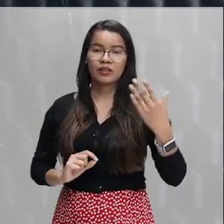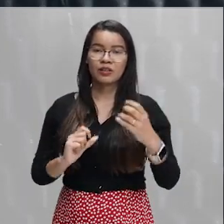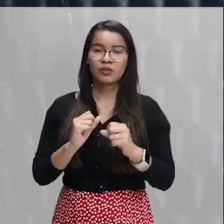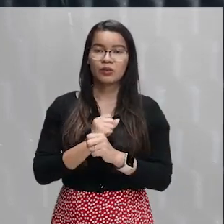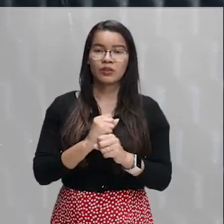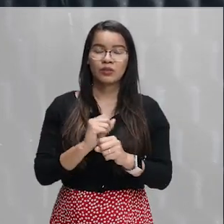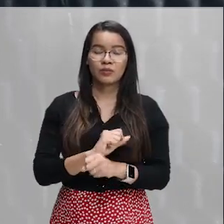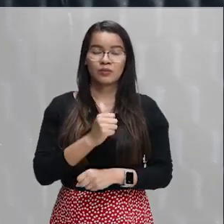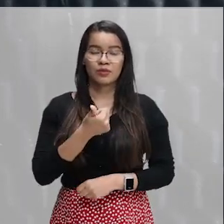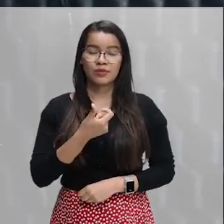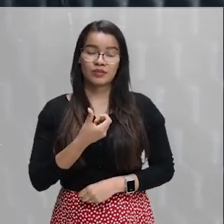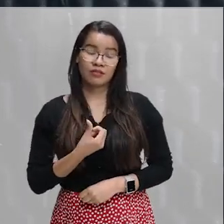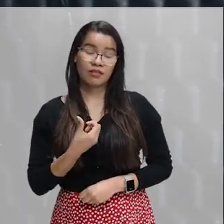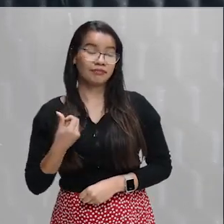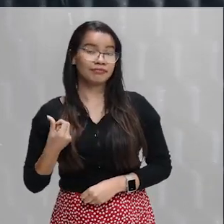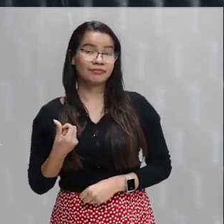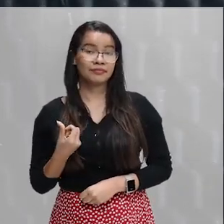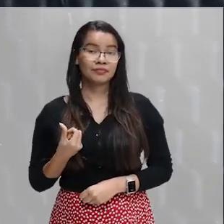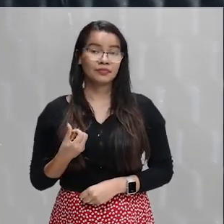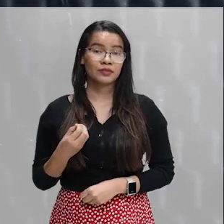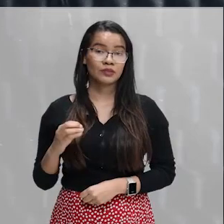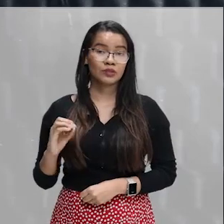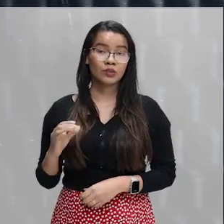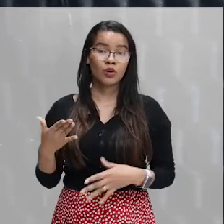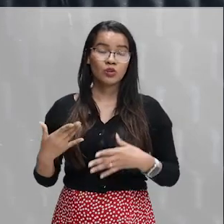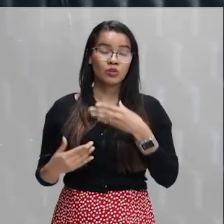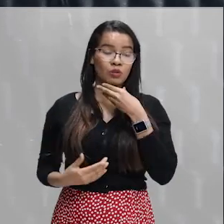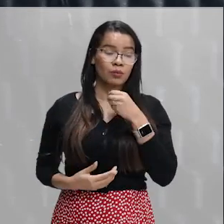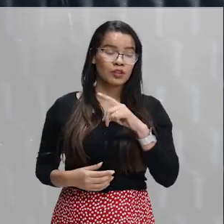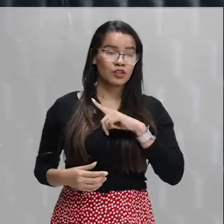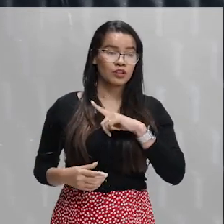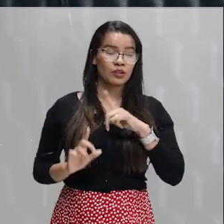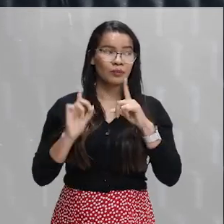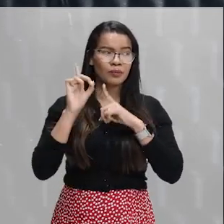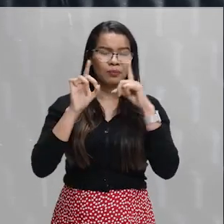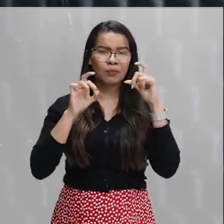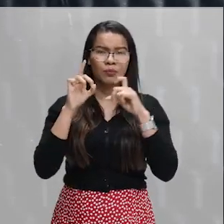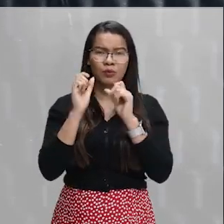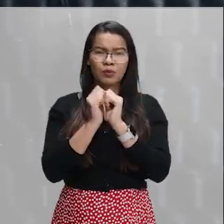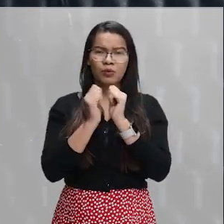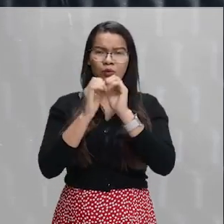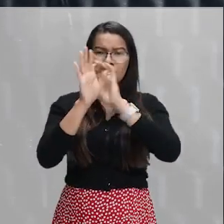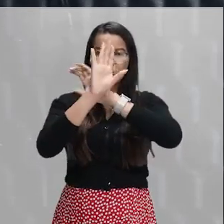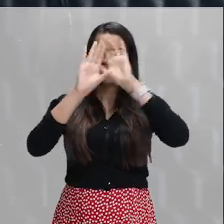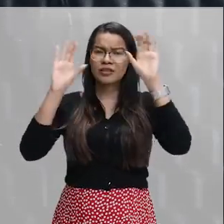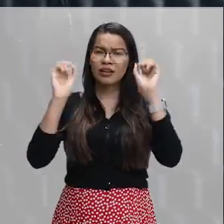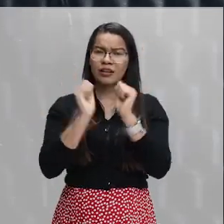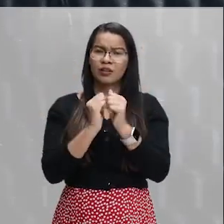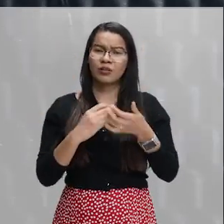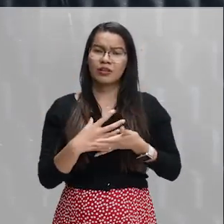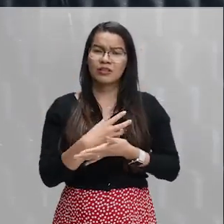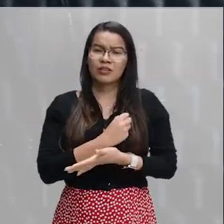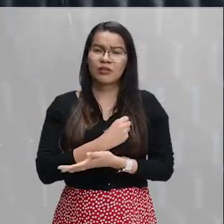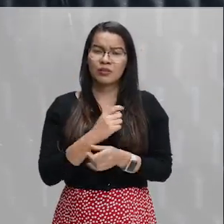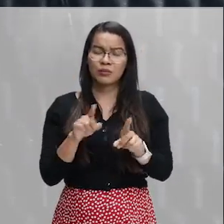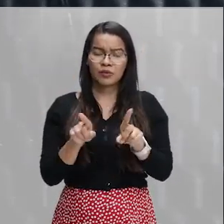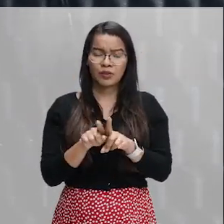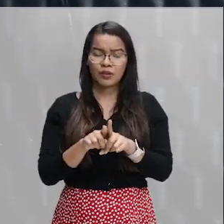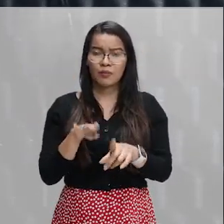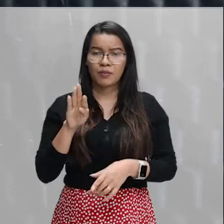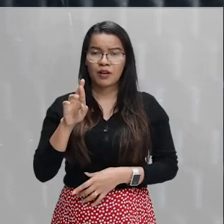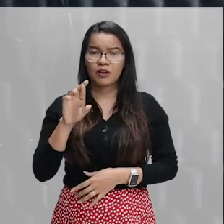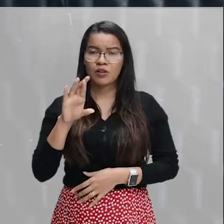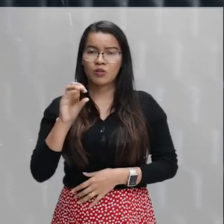1600 e tal, e onde o homem tinha aquela preocupação com o céu, com a sua salvação, porque o barroco já